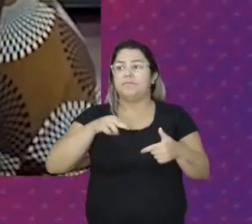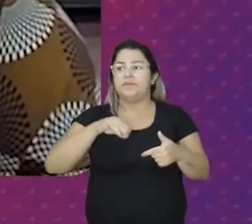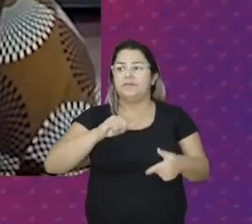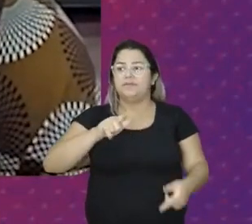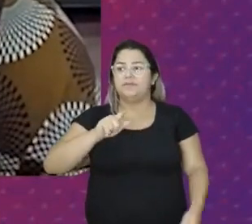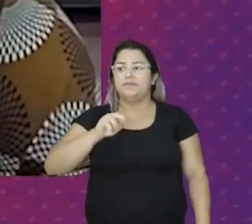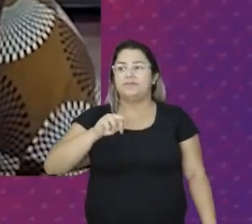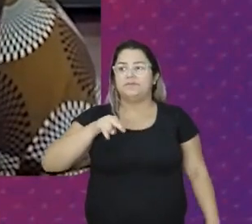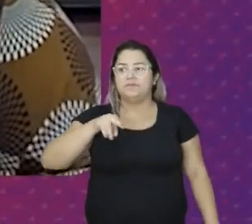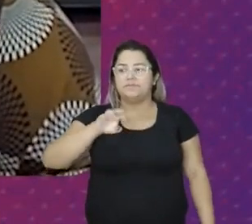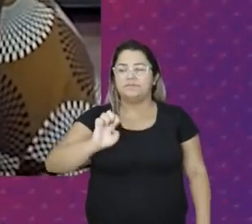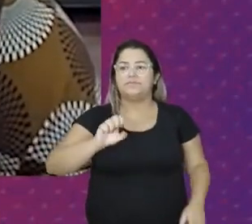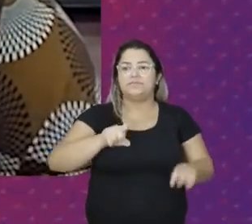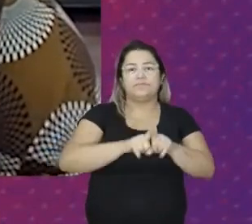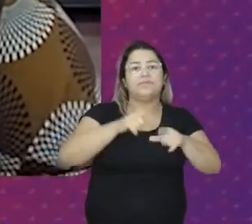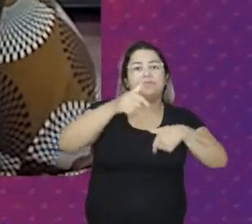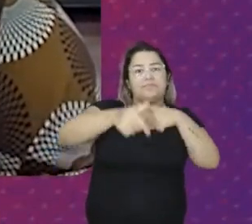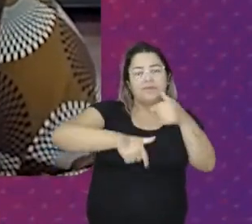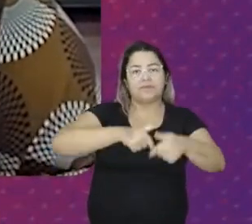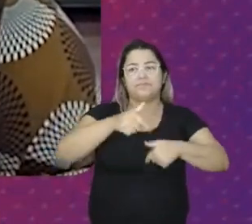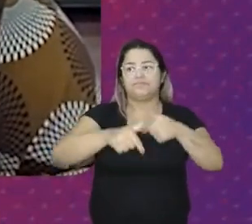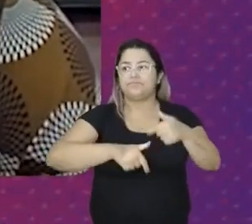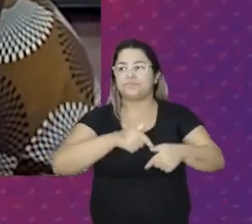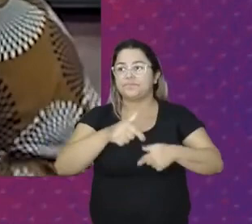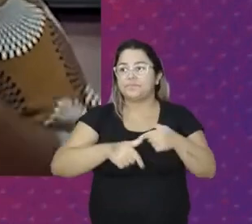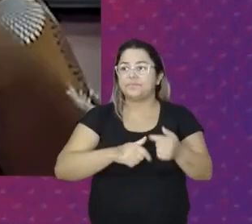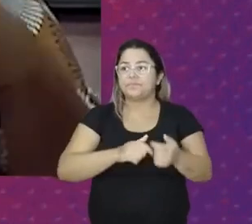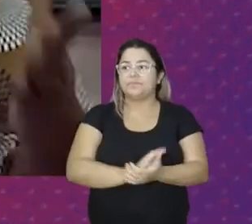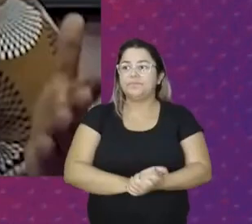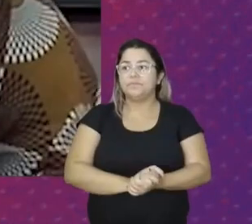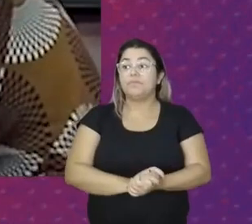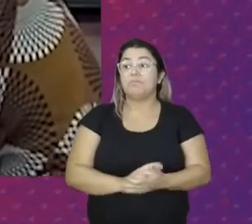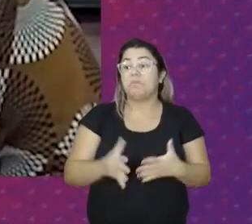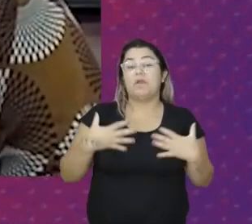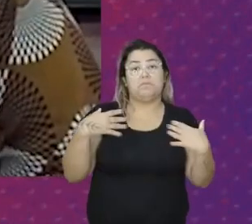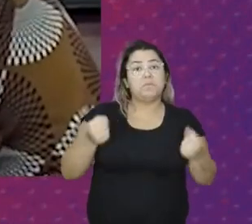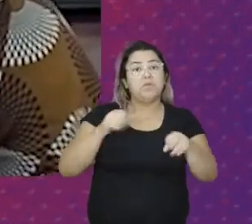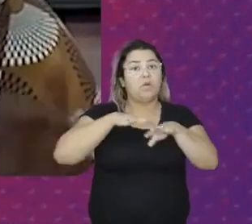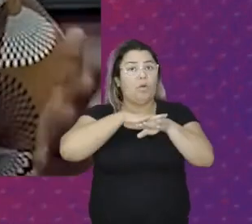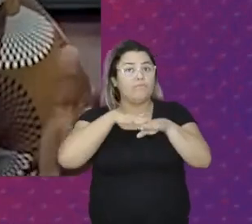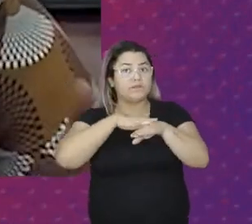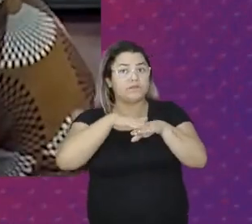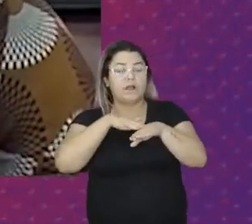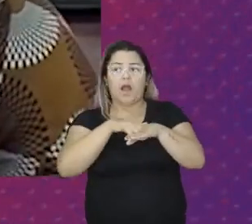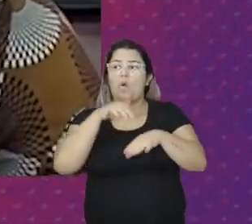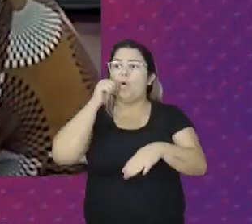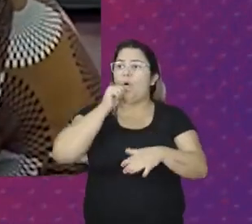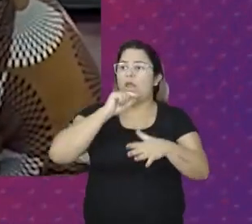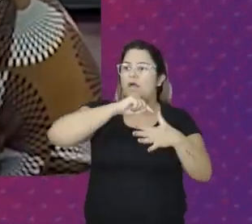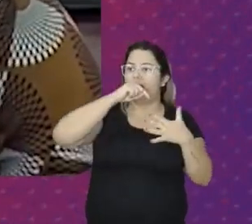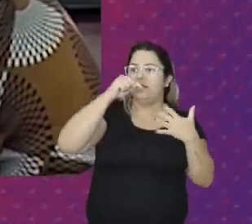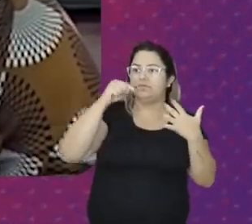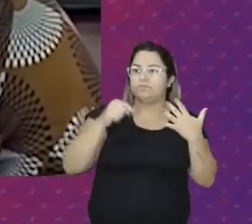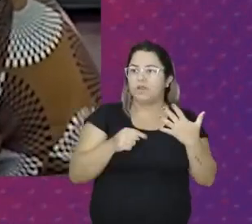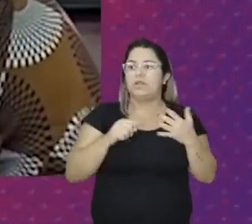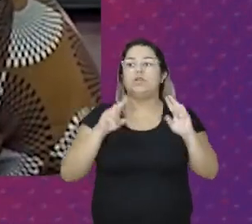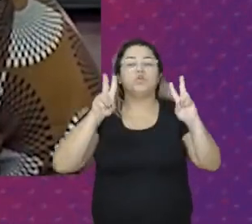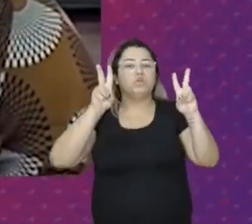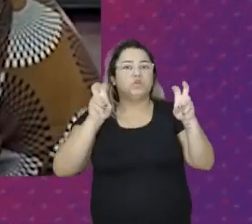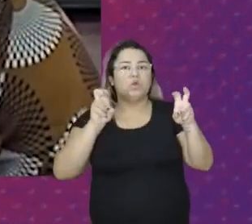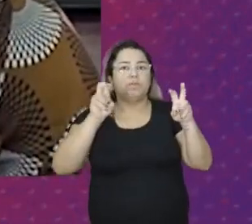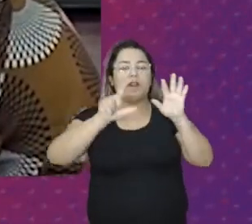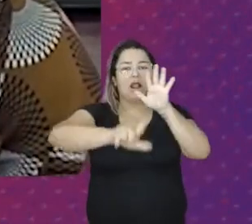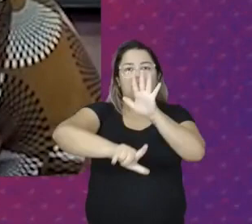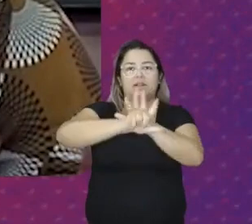dos Trabalhadores e das Trabalhadoras, e vamos aqui conversar no Elas por Elas sobre a